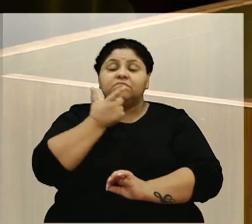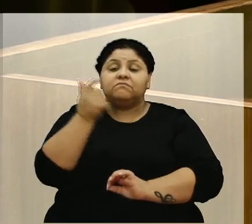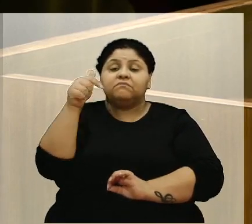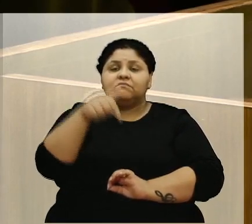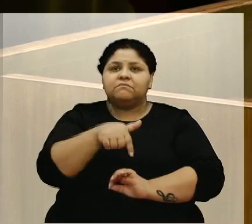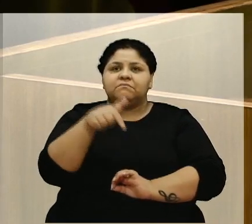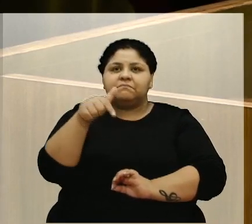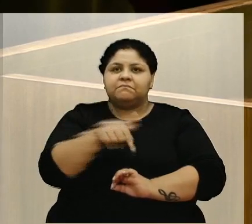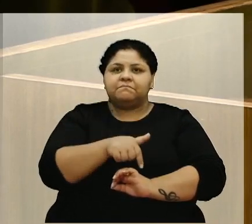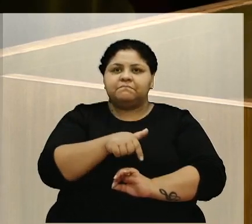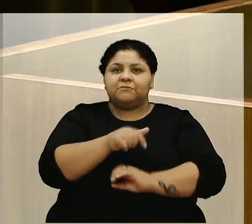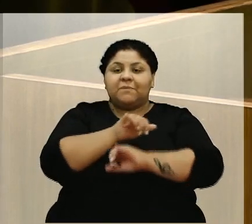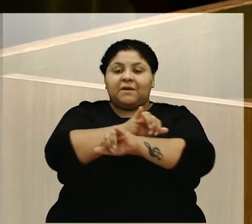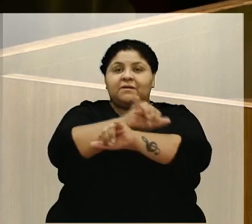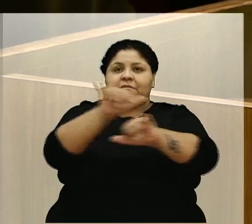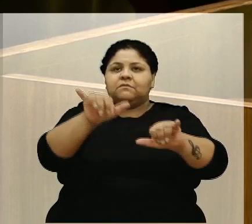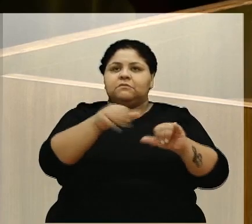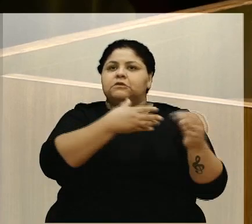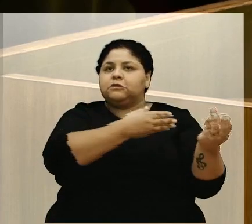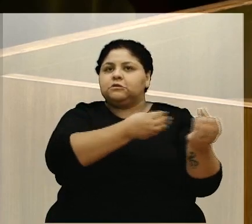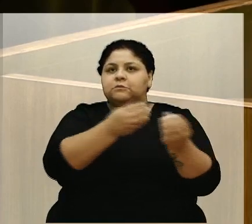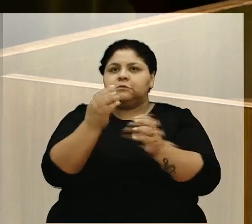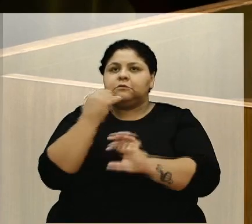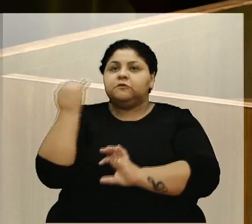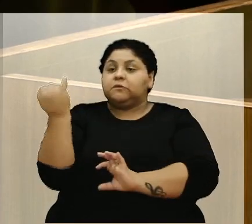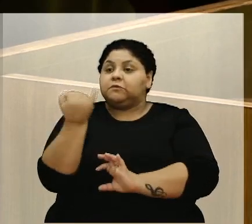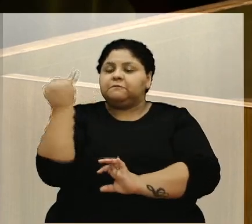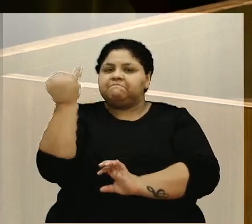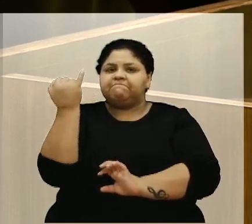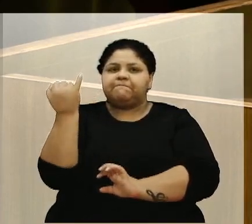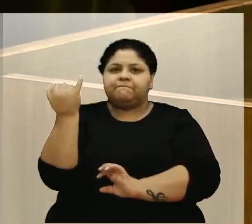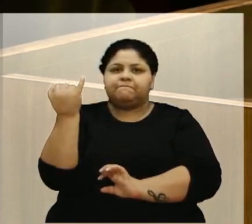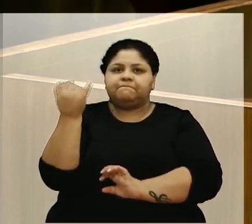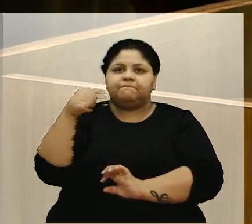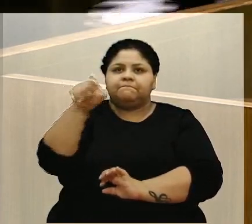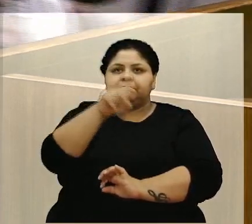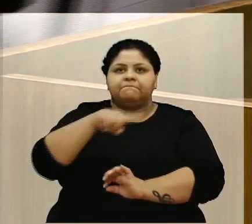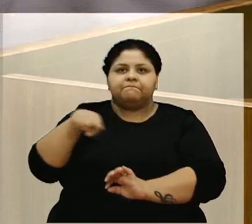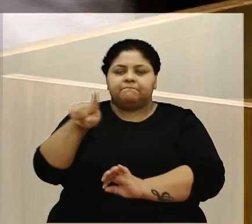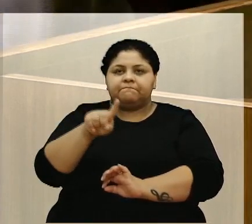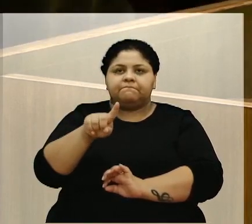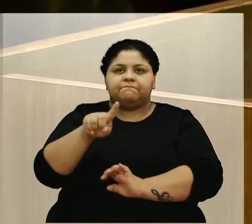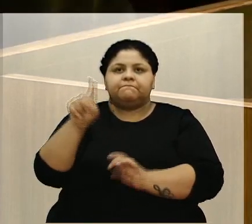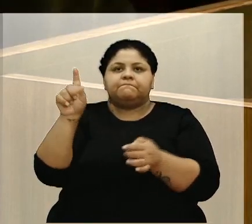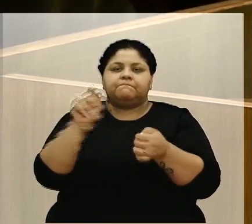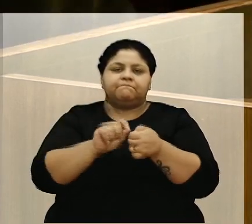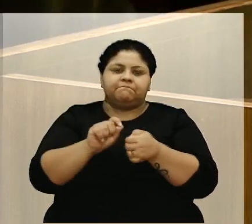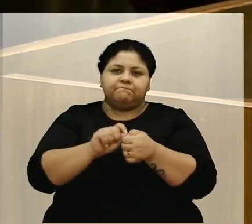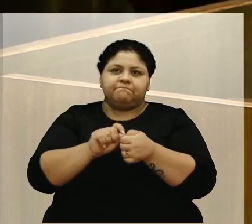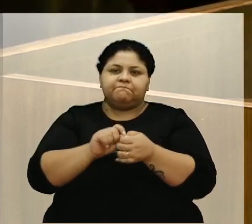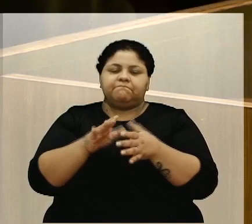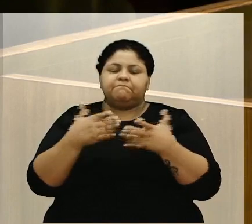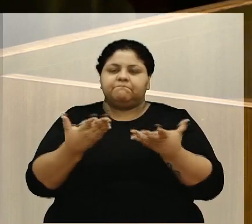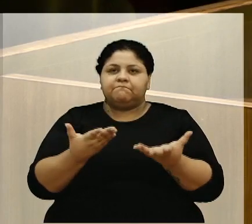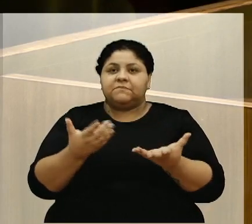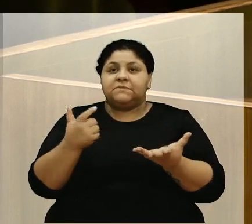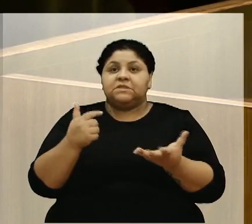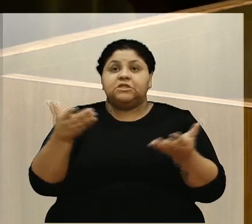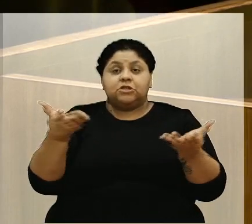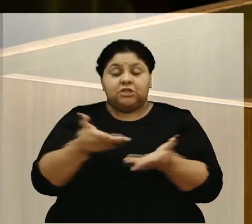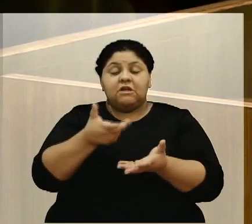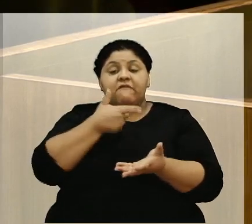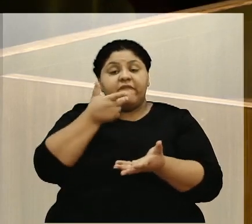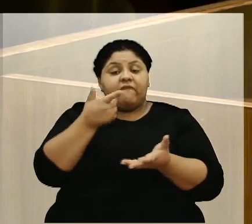de uma campanha muito importante que nós estamos fazendo. Eu já falei